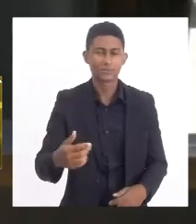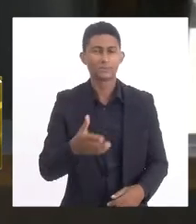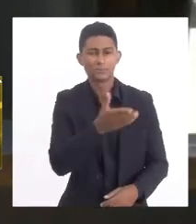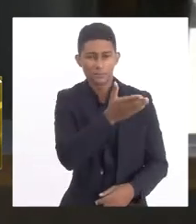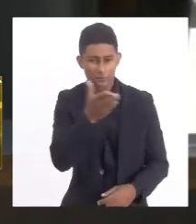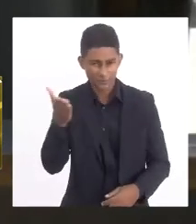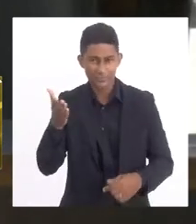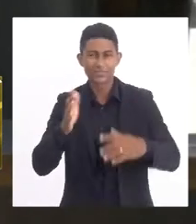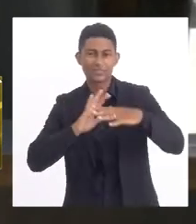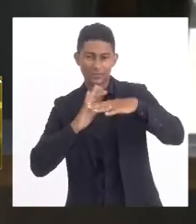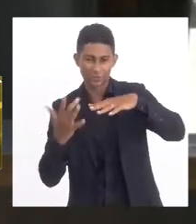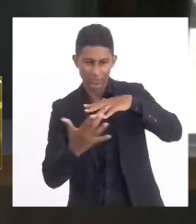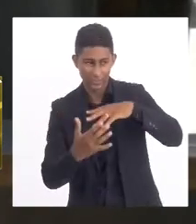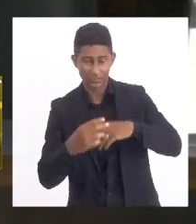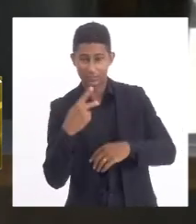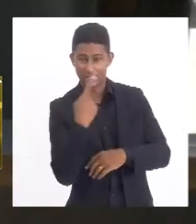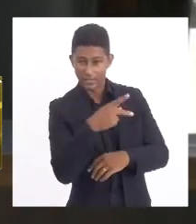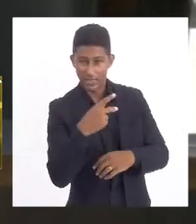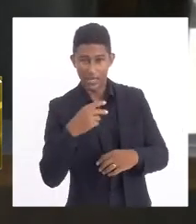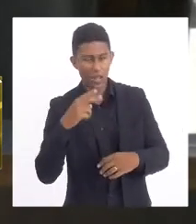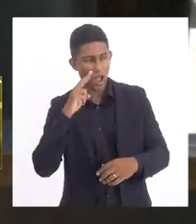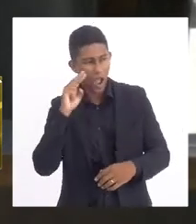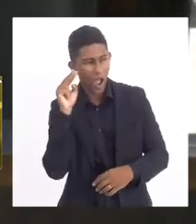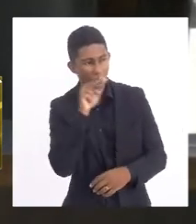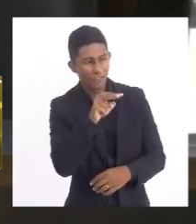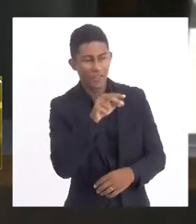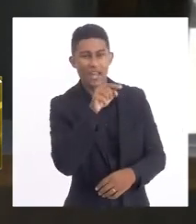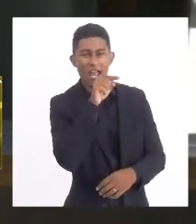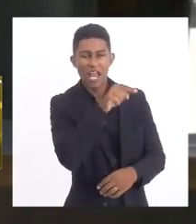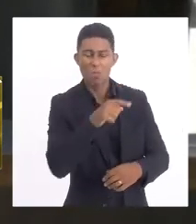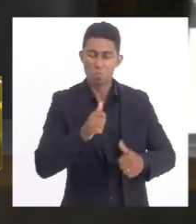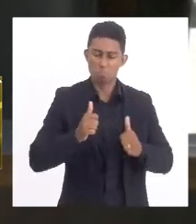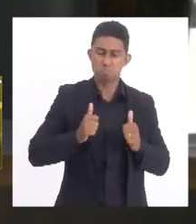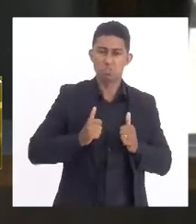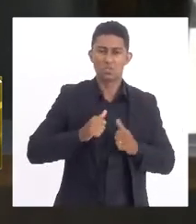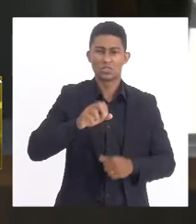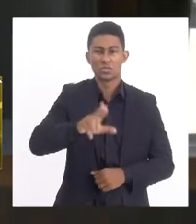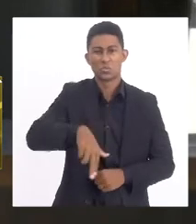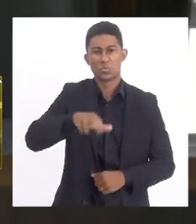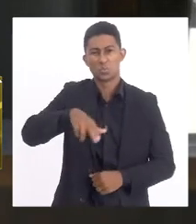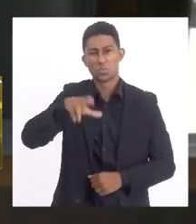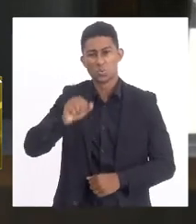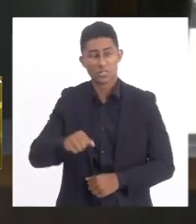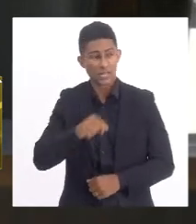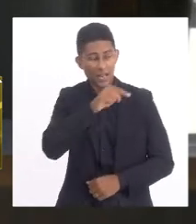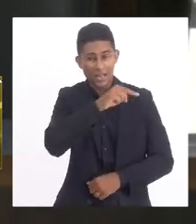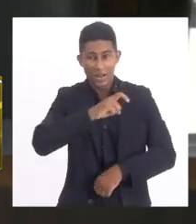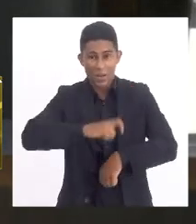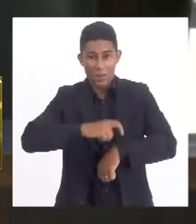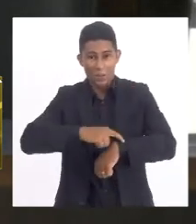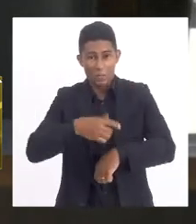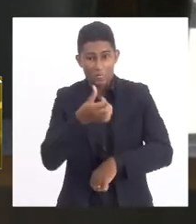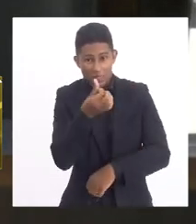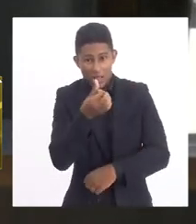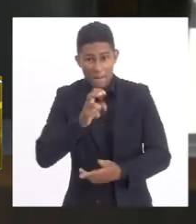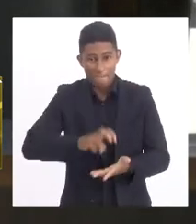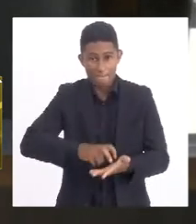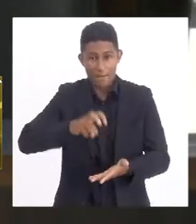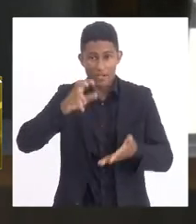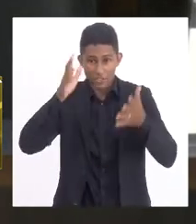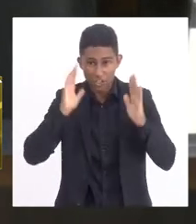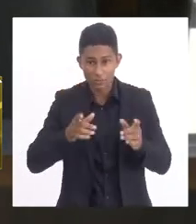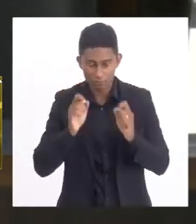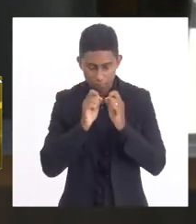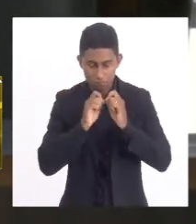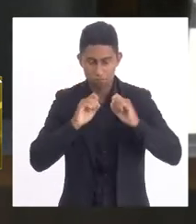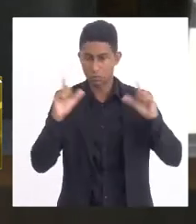quem acompanha as redes sociais dele sabe que ele não para e assim mesmo é sete horas da manhã 6 horas da manhã já liga com